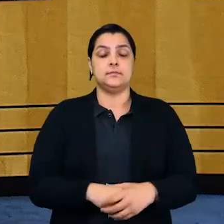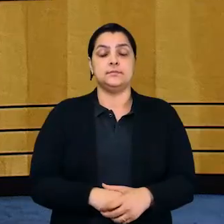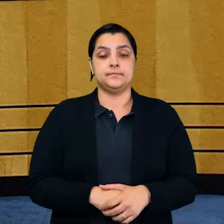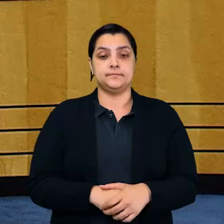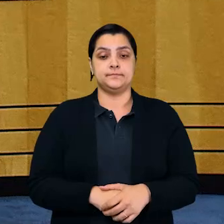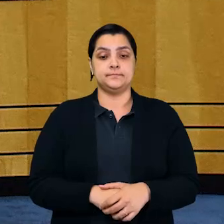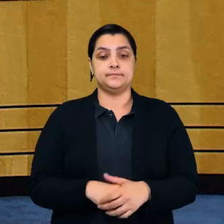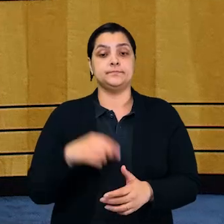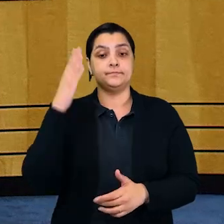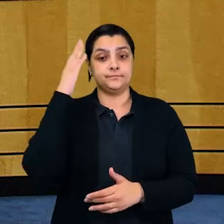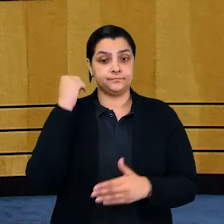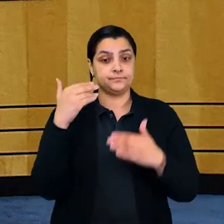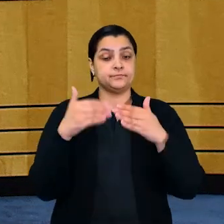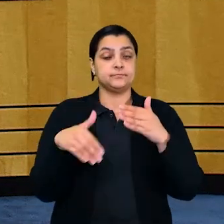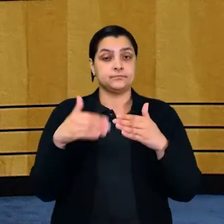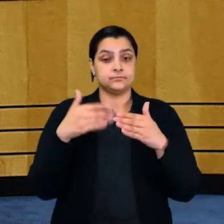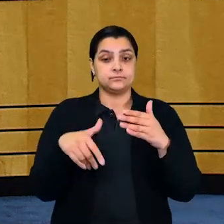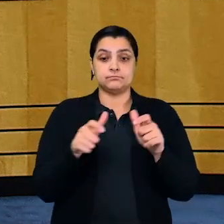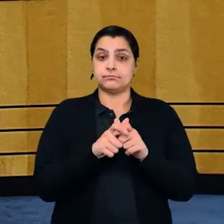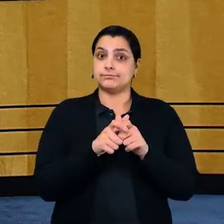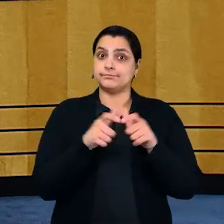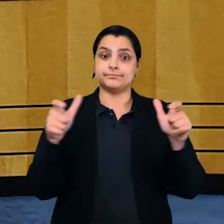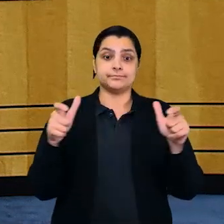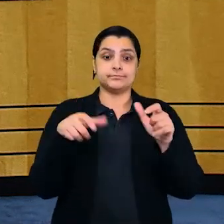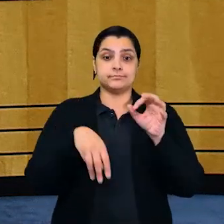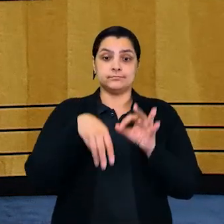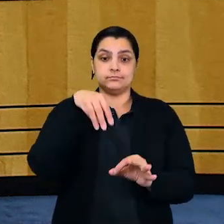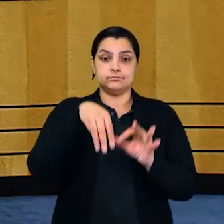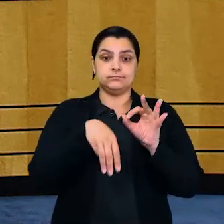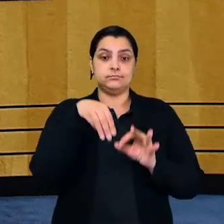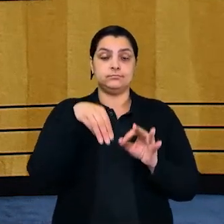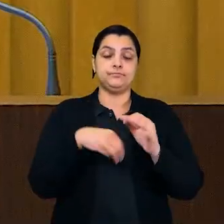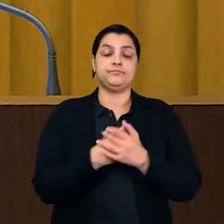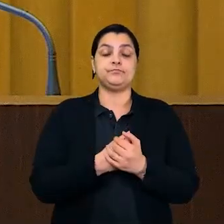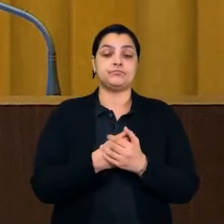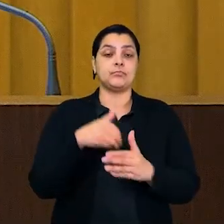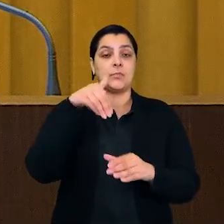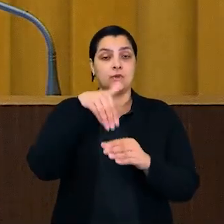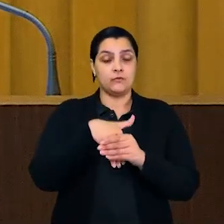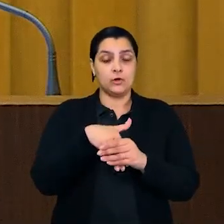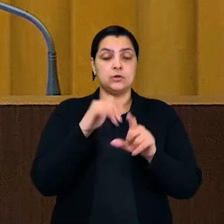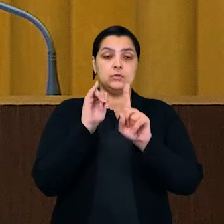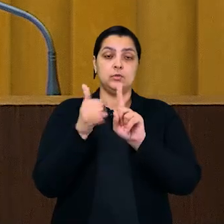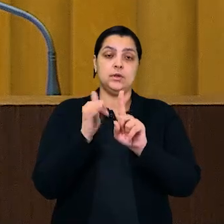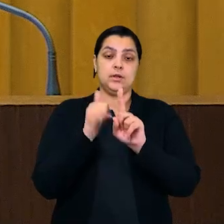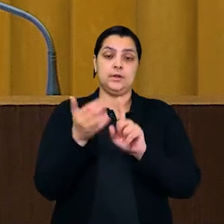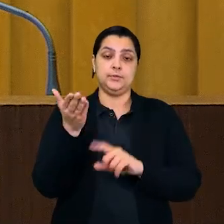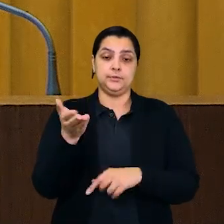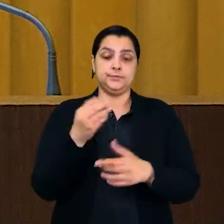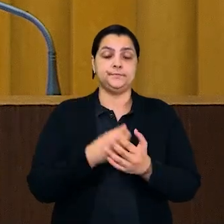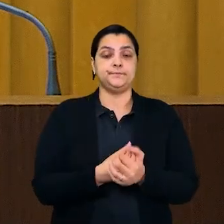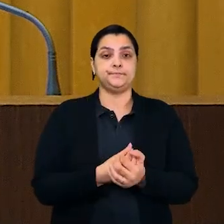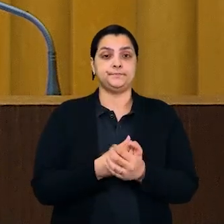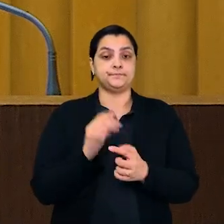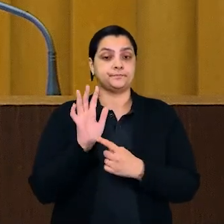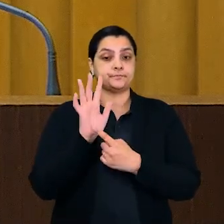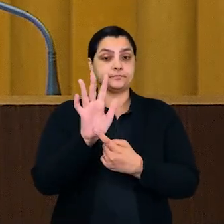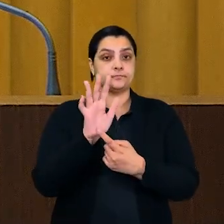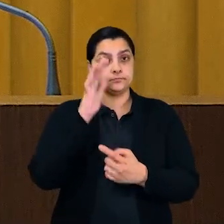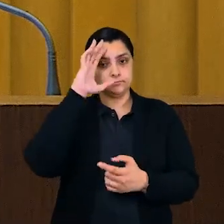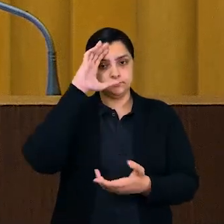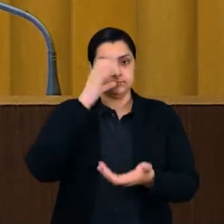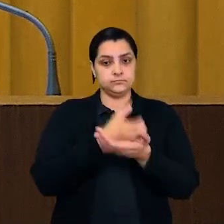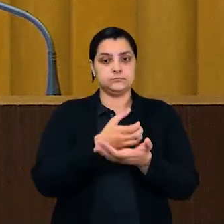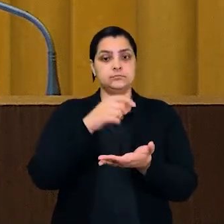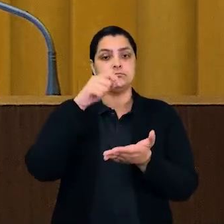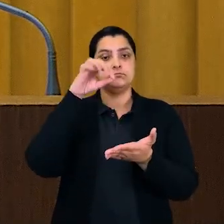vigência. Apesar da divergência, a maioria dos ministros e ministras votou com o relator, que apresentou a tese